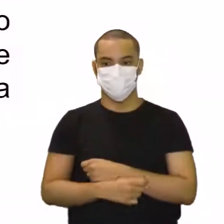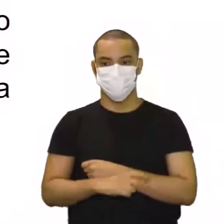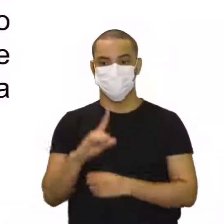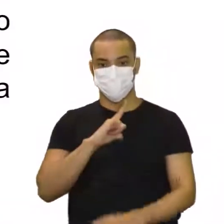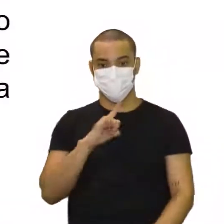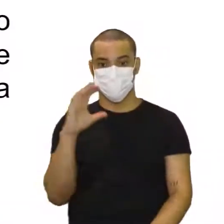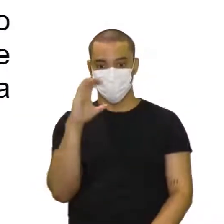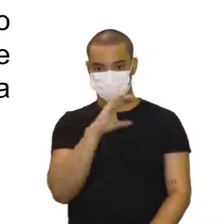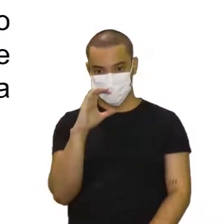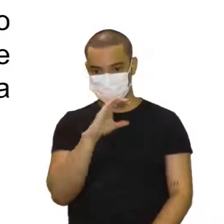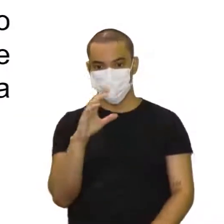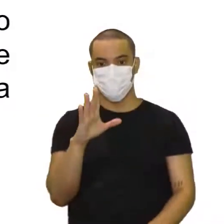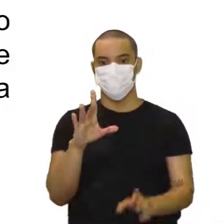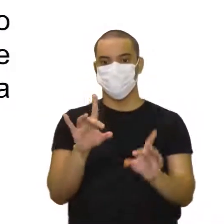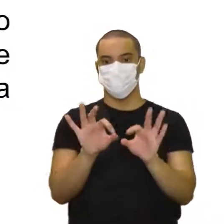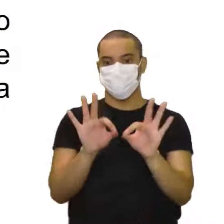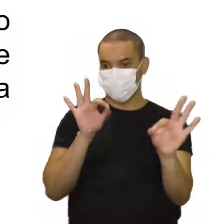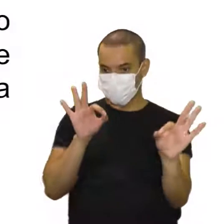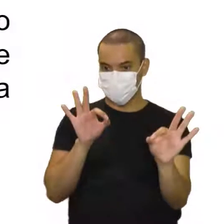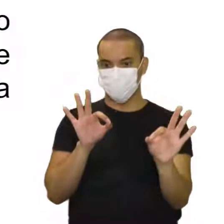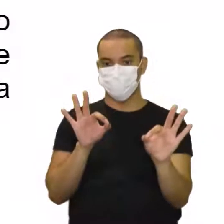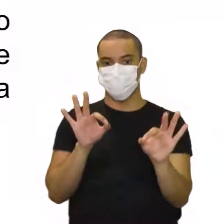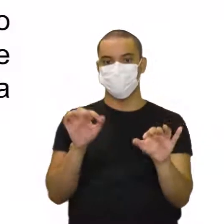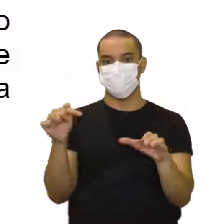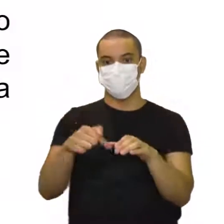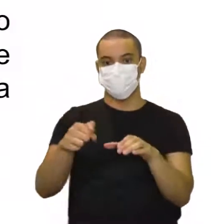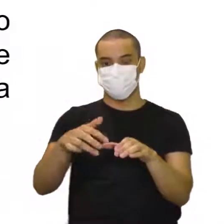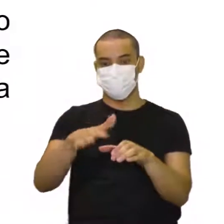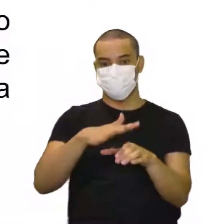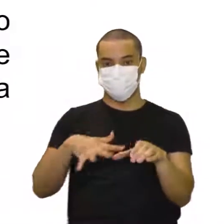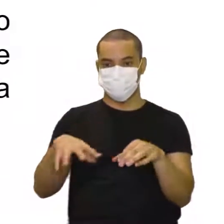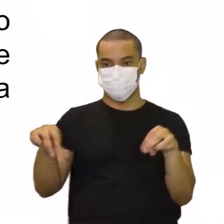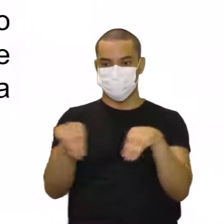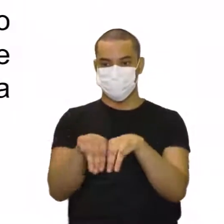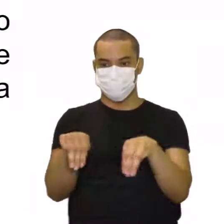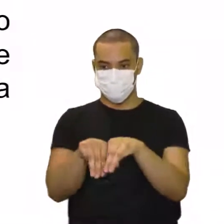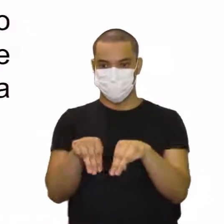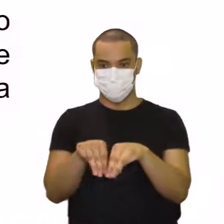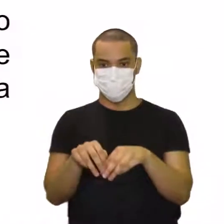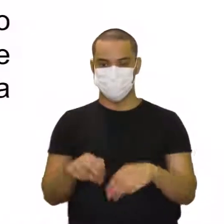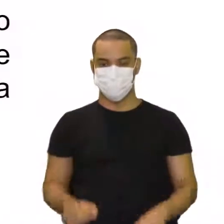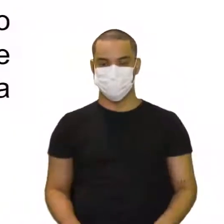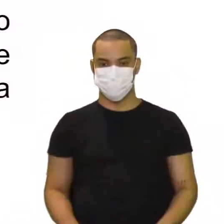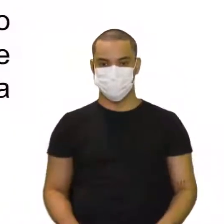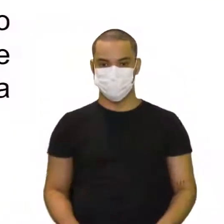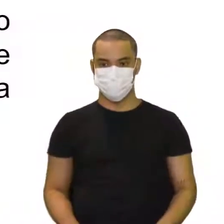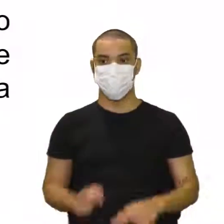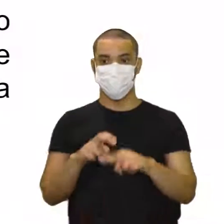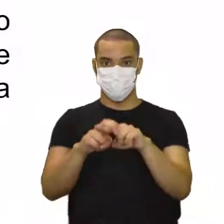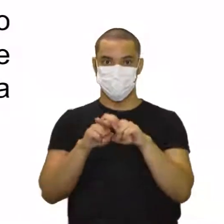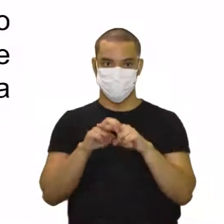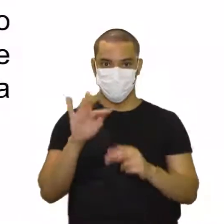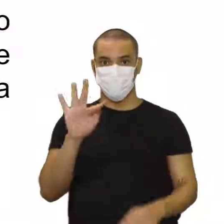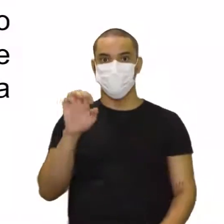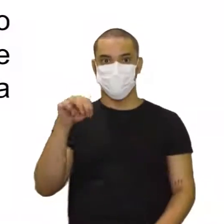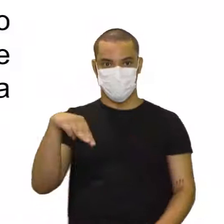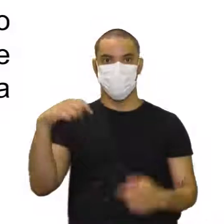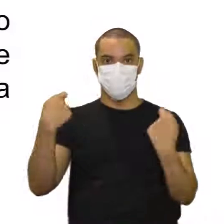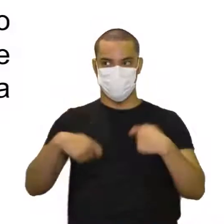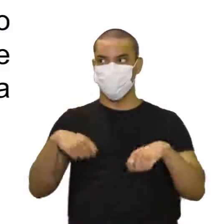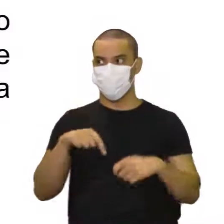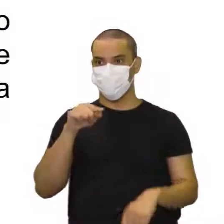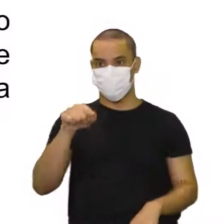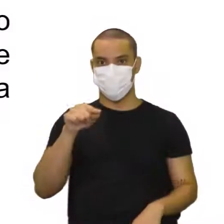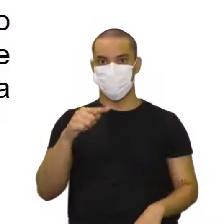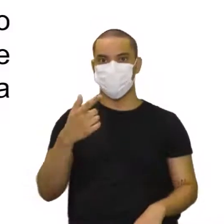Velocidade, distância e campo magnético. Então, a FEM ela depende disso, da velocidade